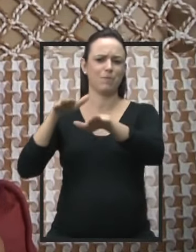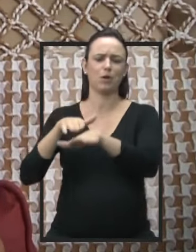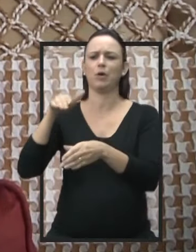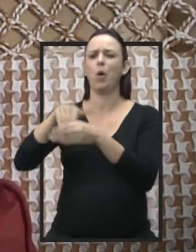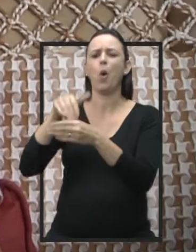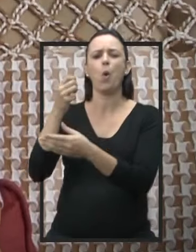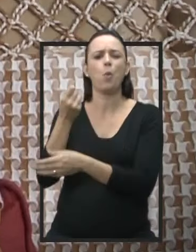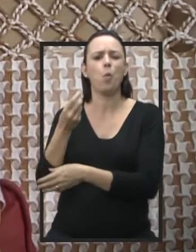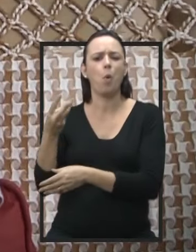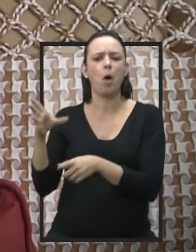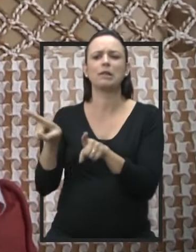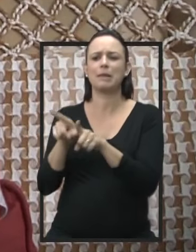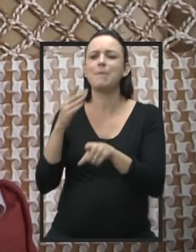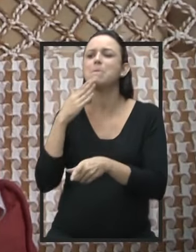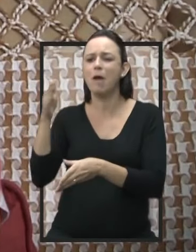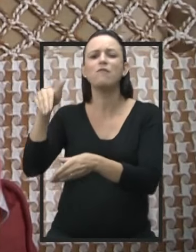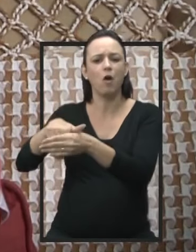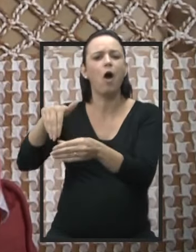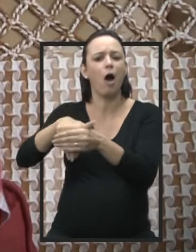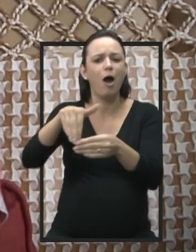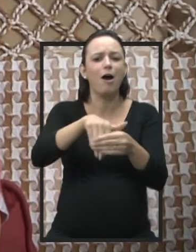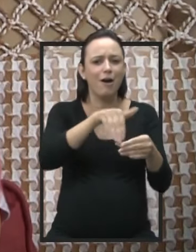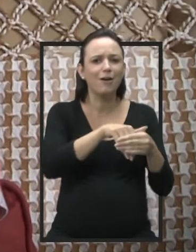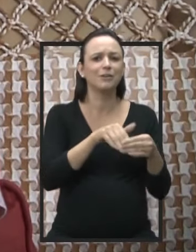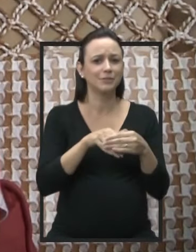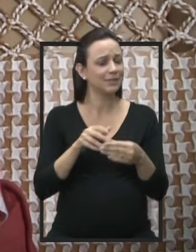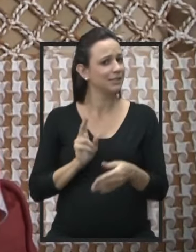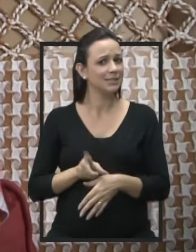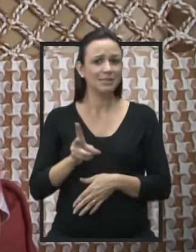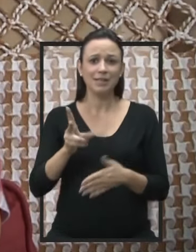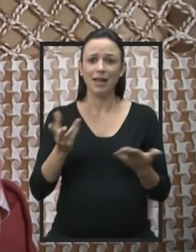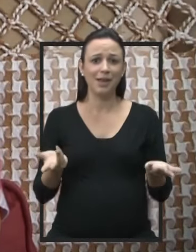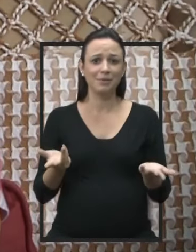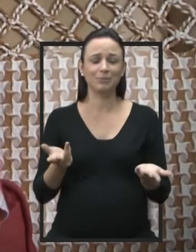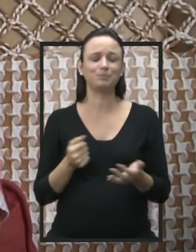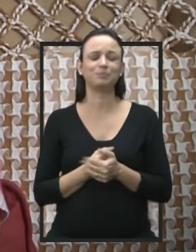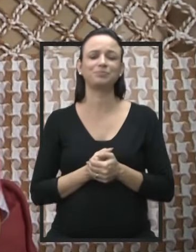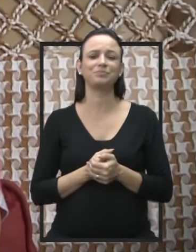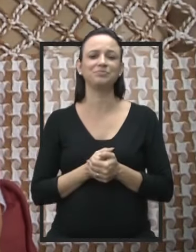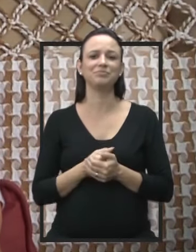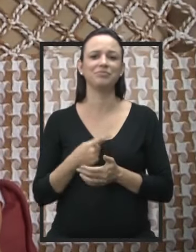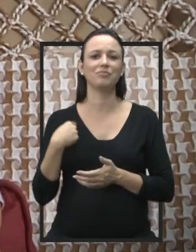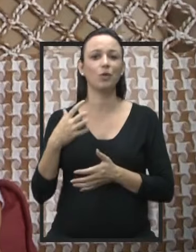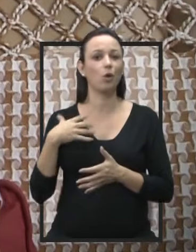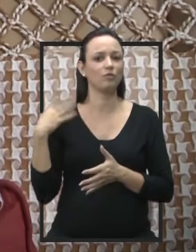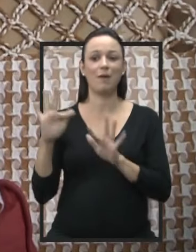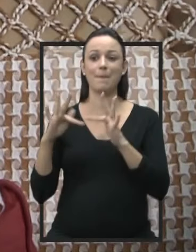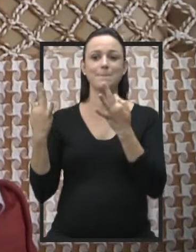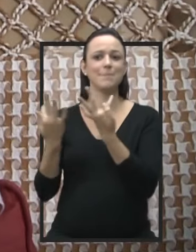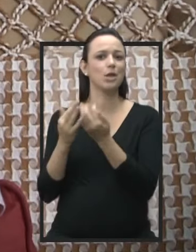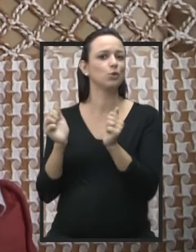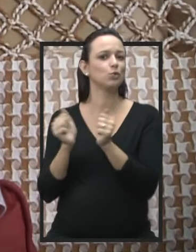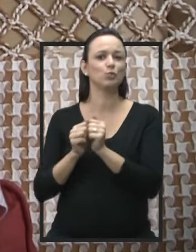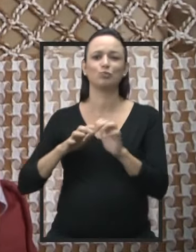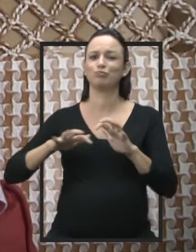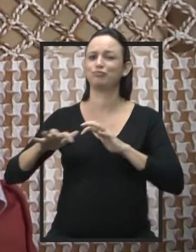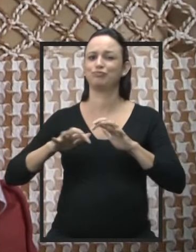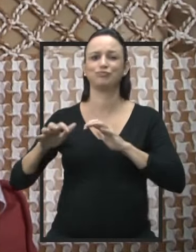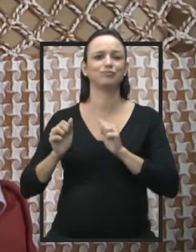apuração, participávamos da boca de urna, estávamos sempre presentes, né? Era uma coisa assim que nos mobilizava a todos, né? Para